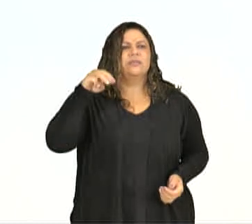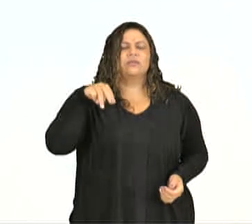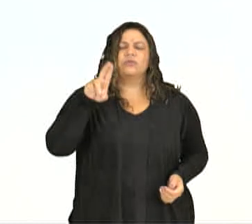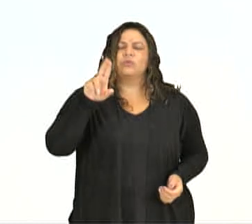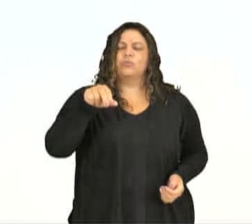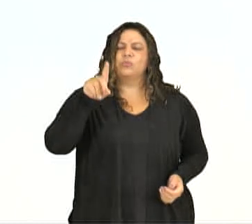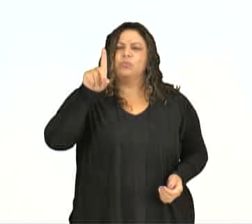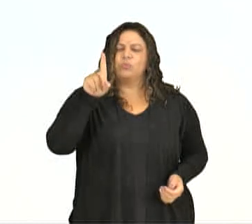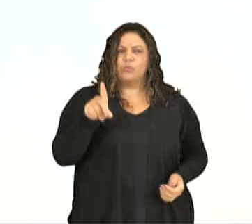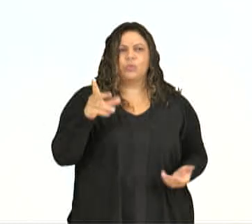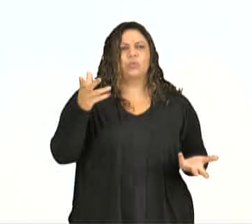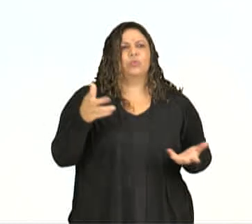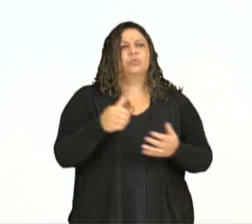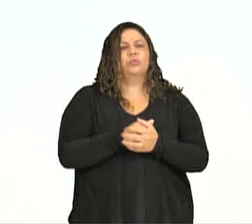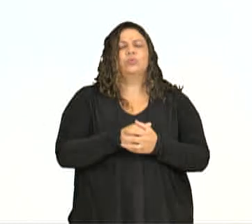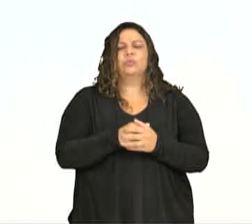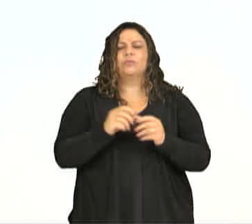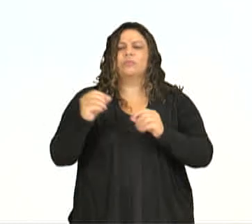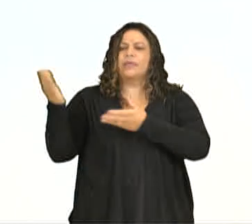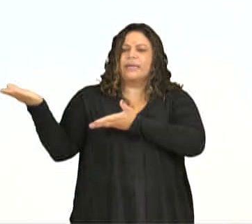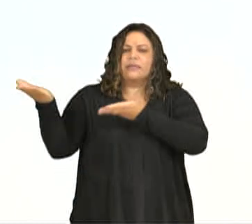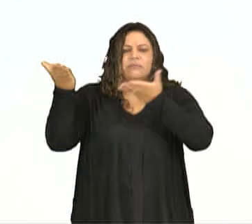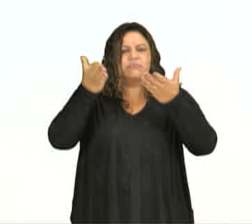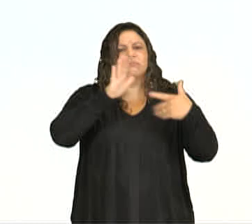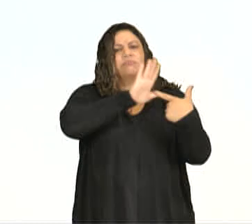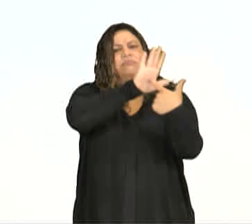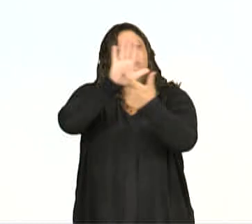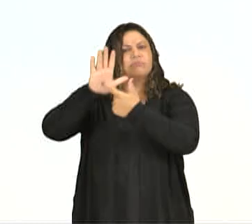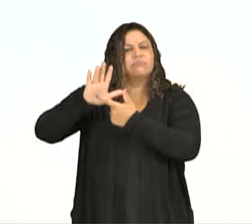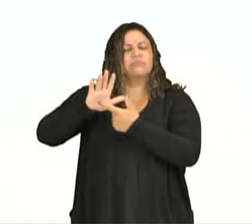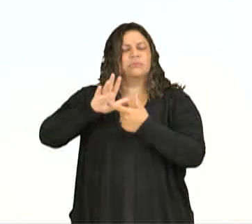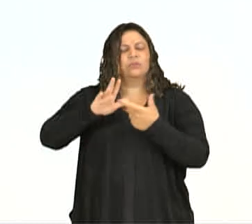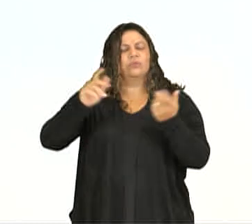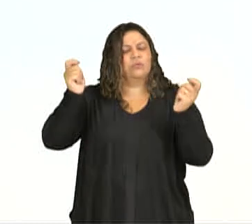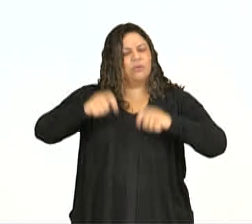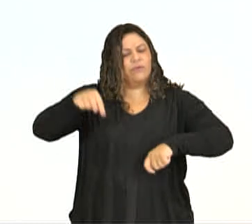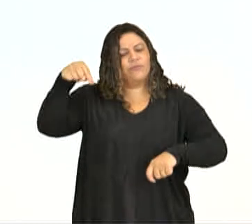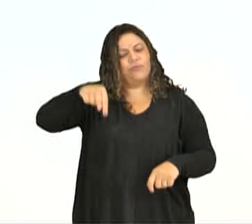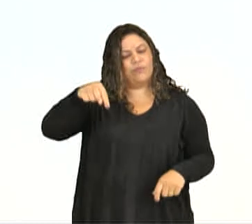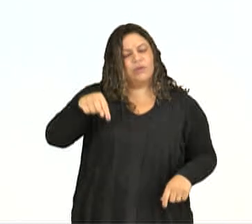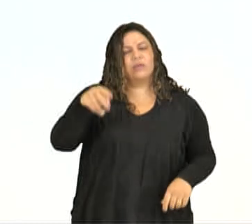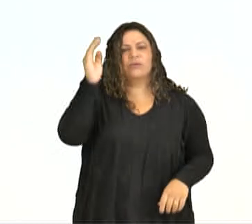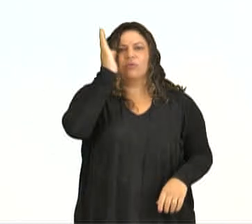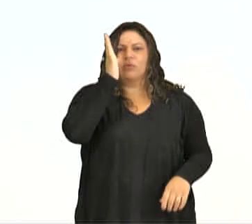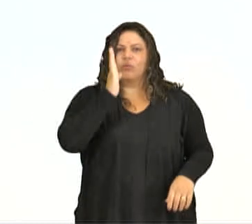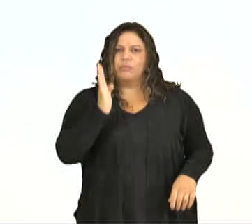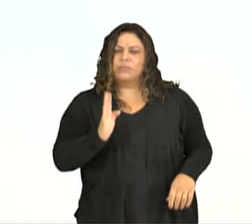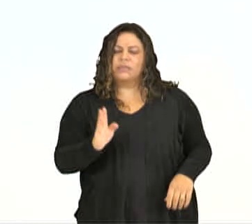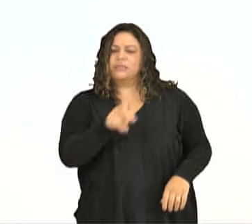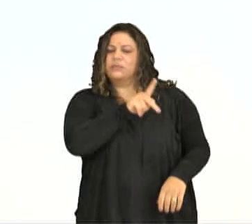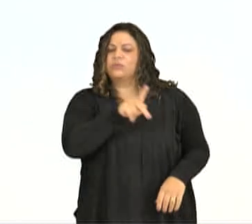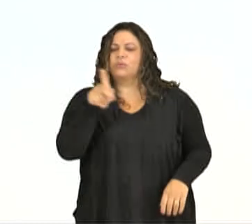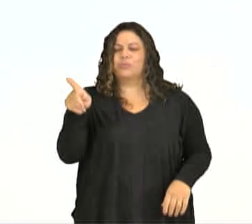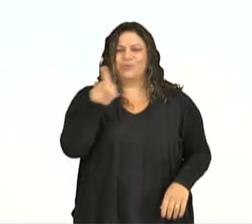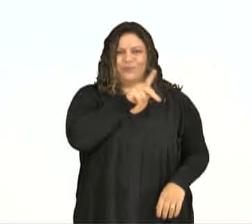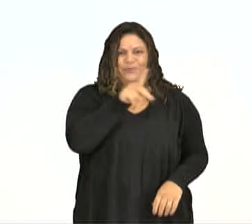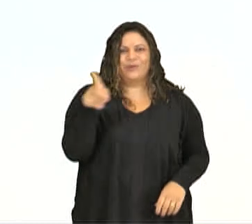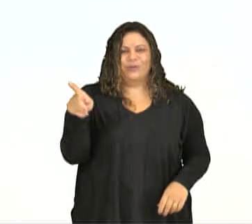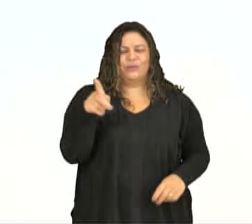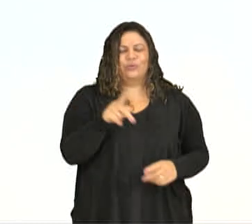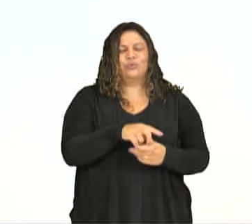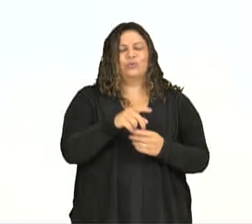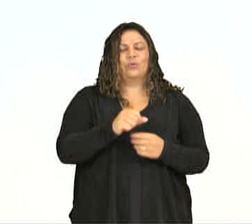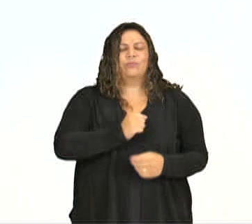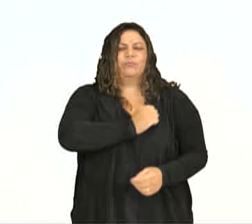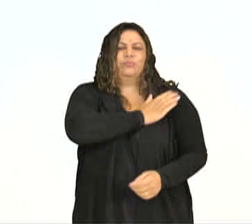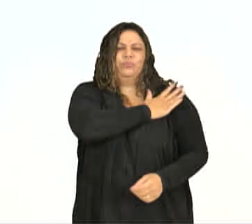a nata da sociedade europeia e veio ao Brasil ser professor de Dom Pedro e de Dona Leopoldina.